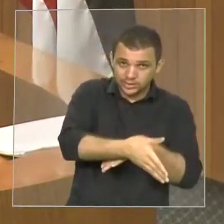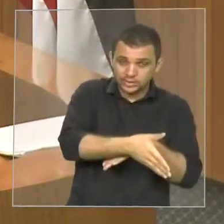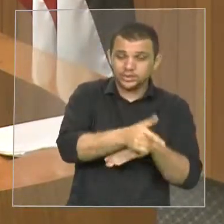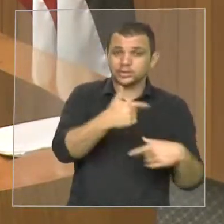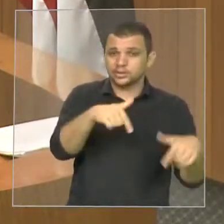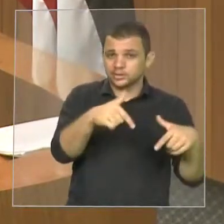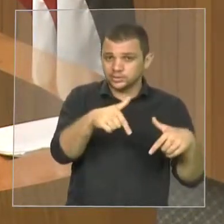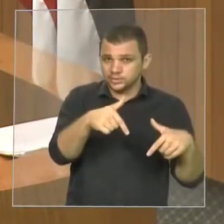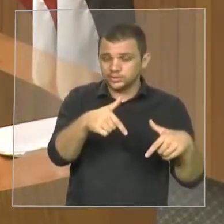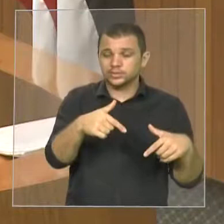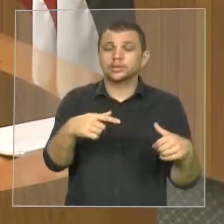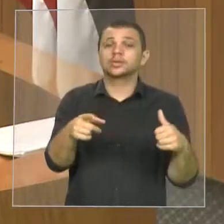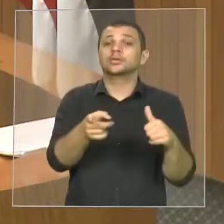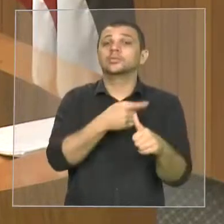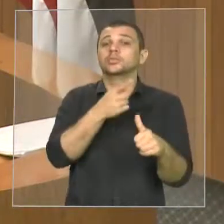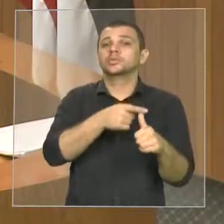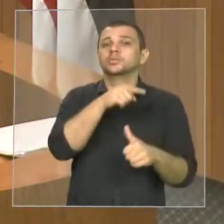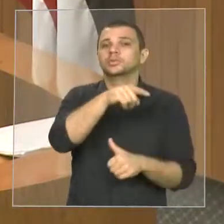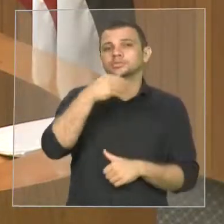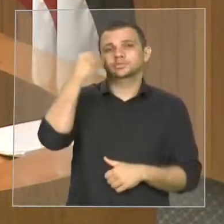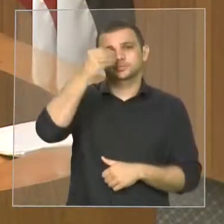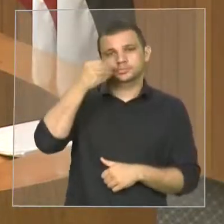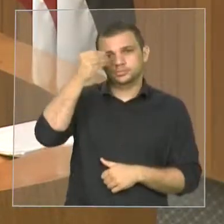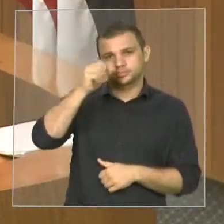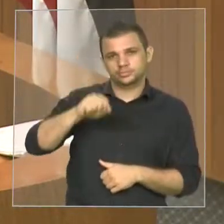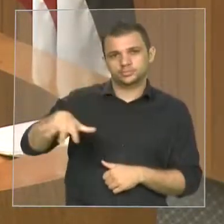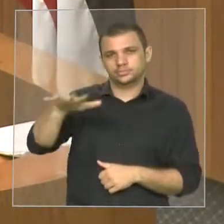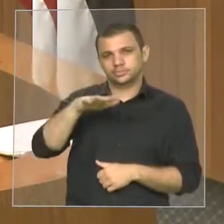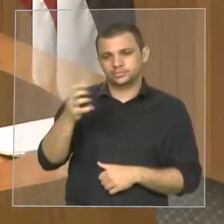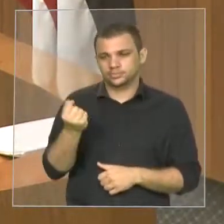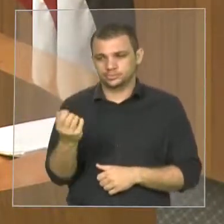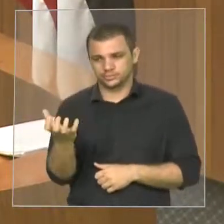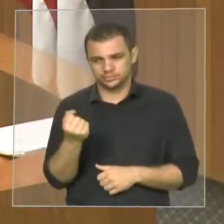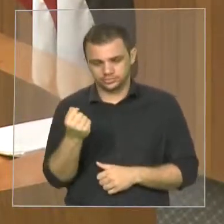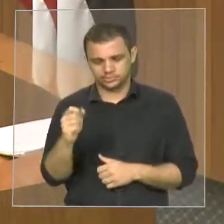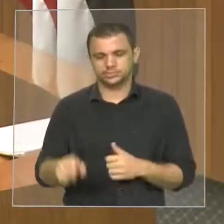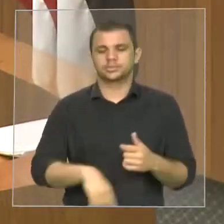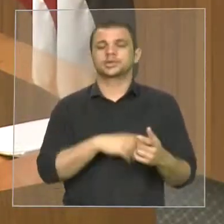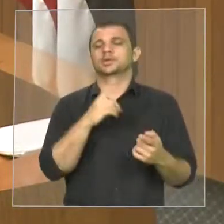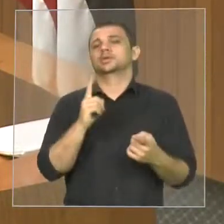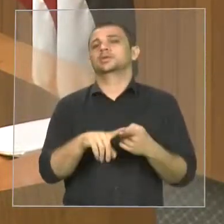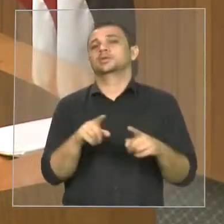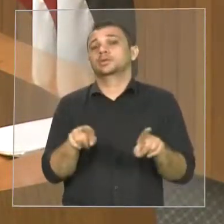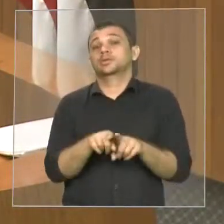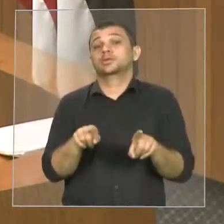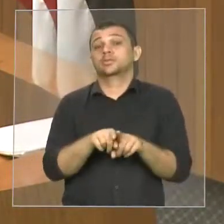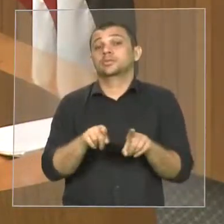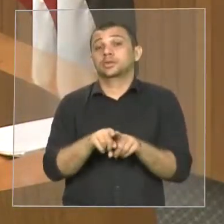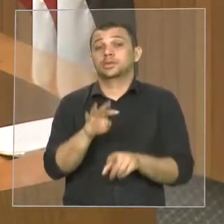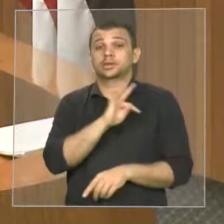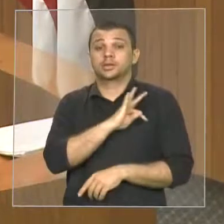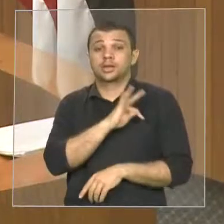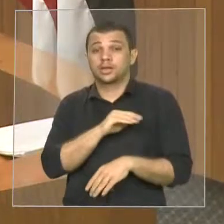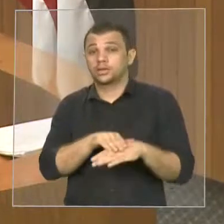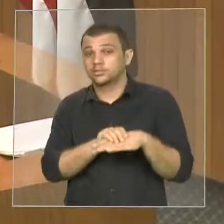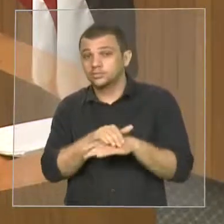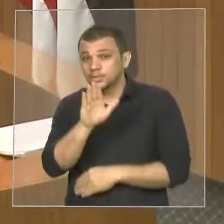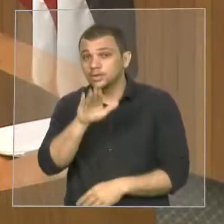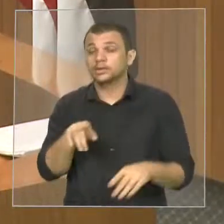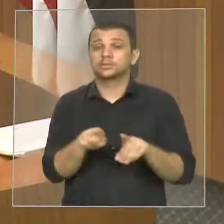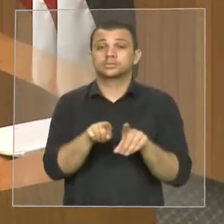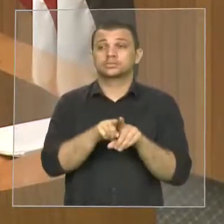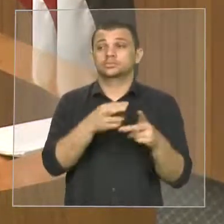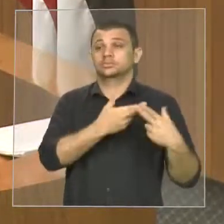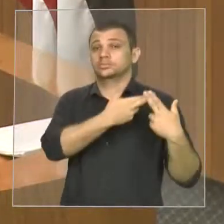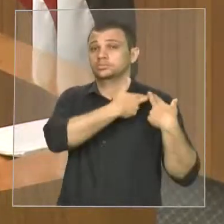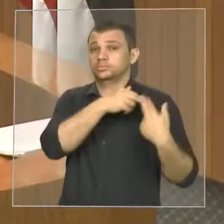primeiro, prevê-se que ele tem experiência na área previdenciária, prevê-se que ele tem mais técnica e